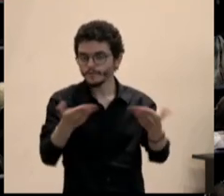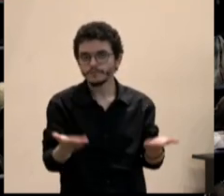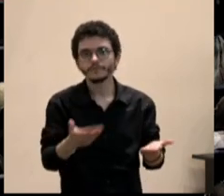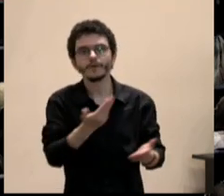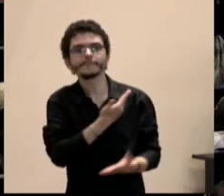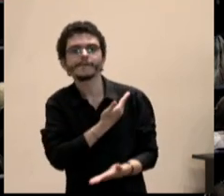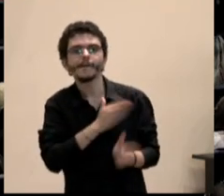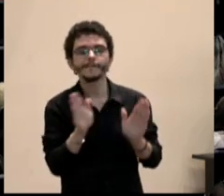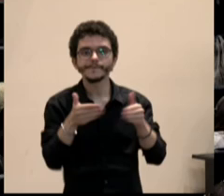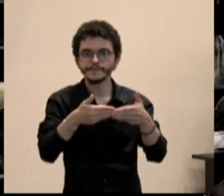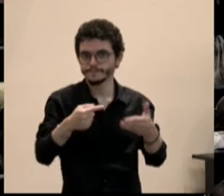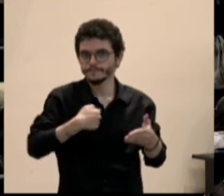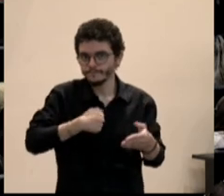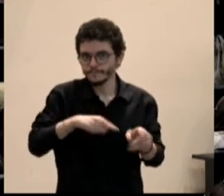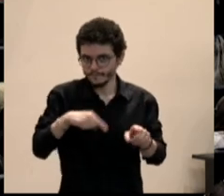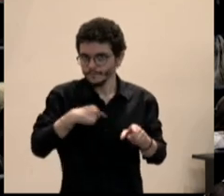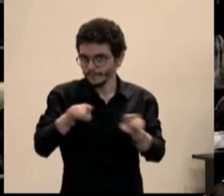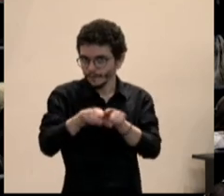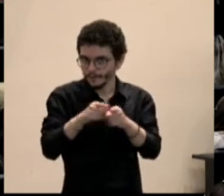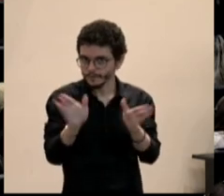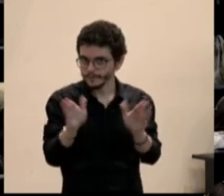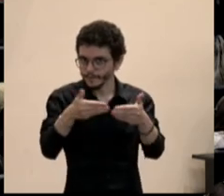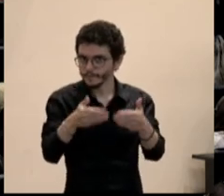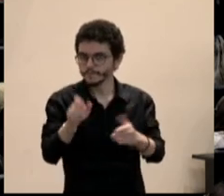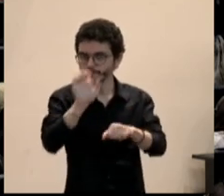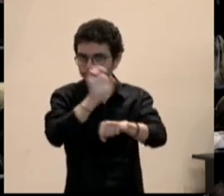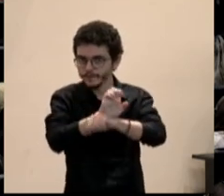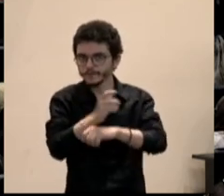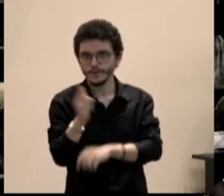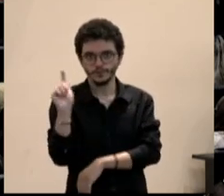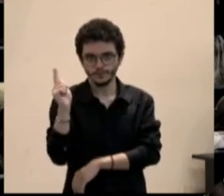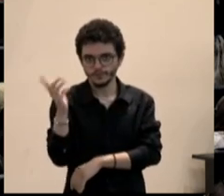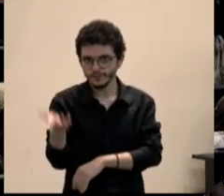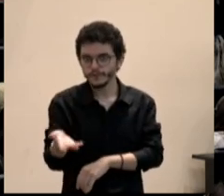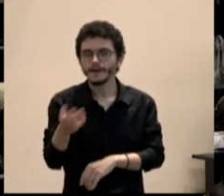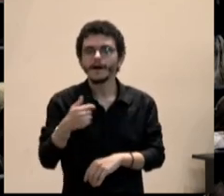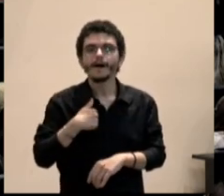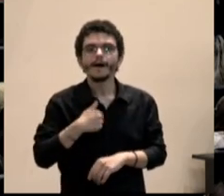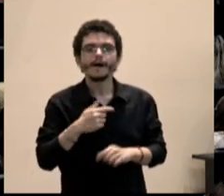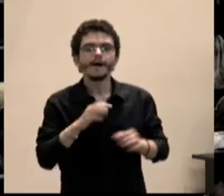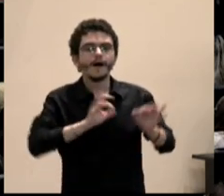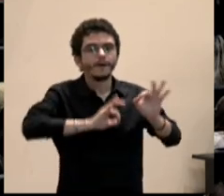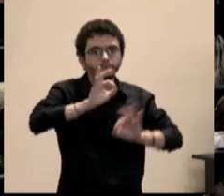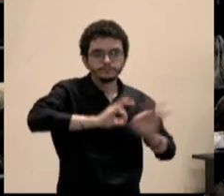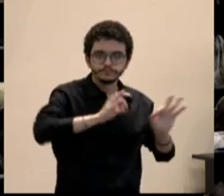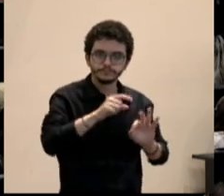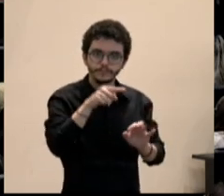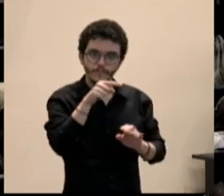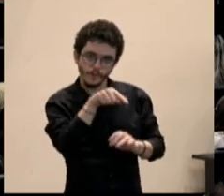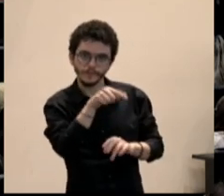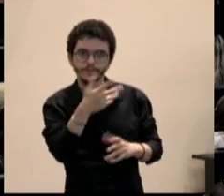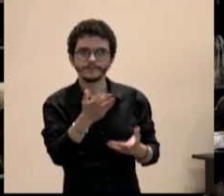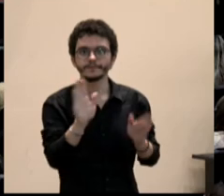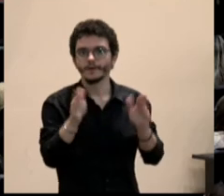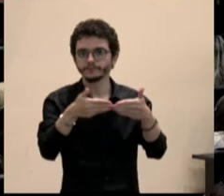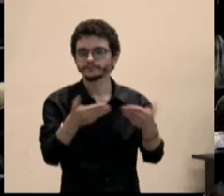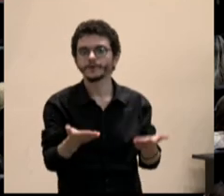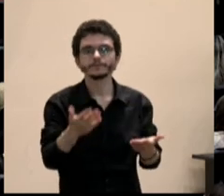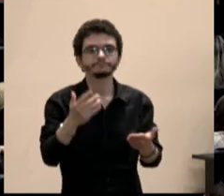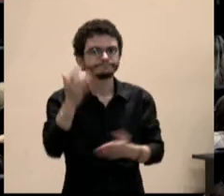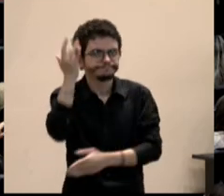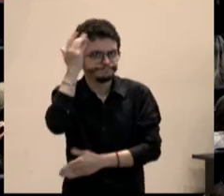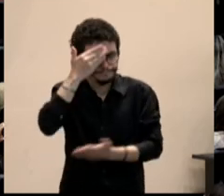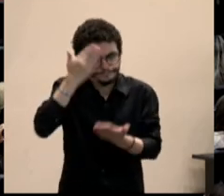de fóruns, eu também sou do Fórum Estadual de Goiás, né, eu coordeno o fórum, então acho da maior importância